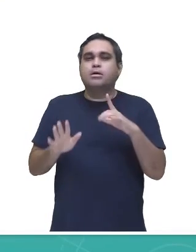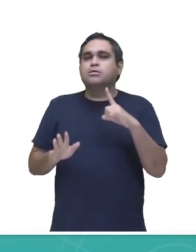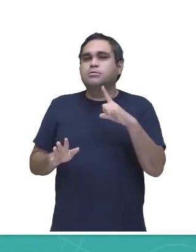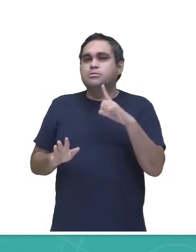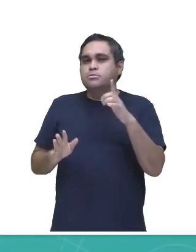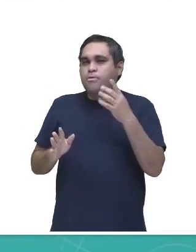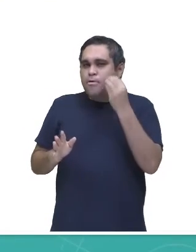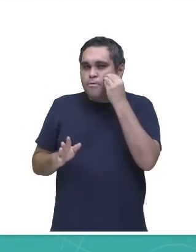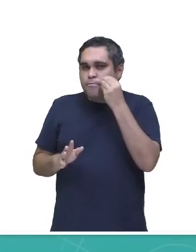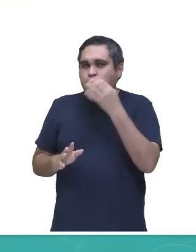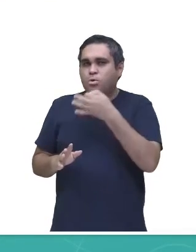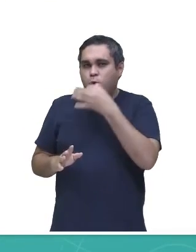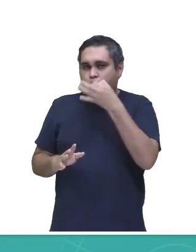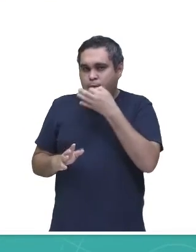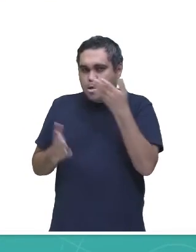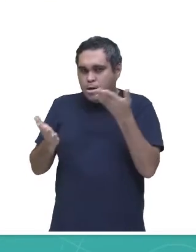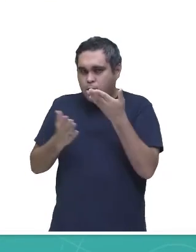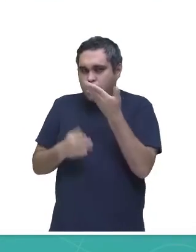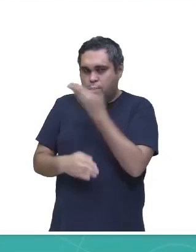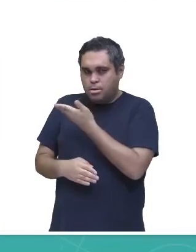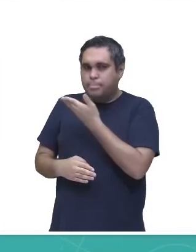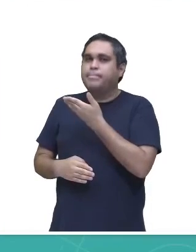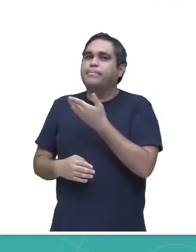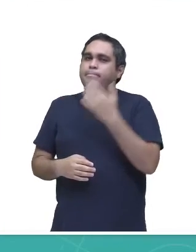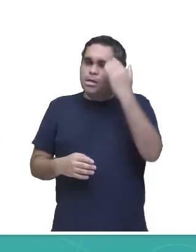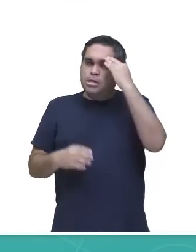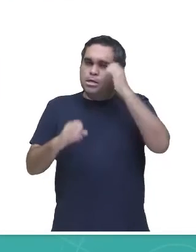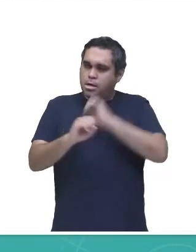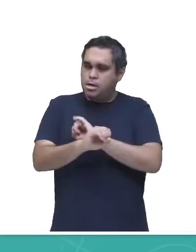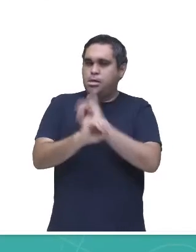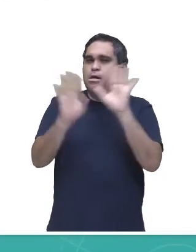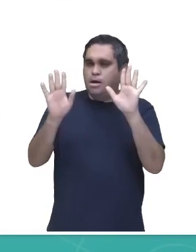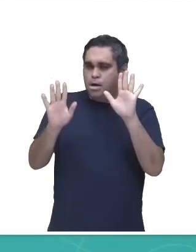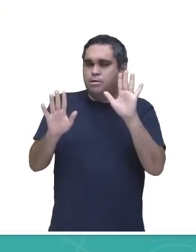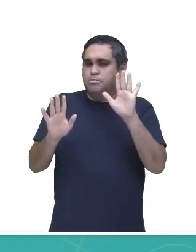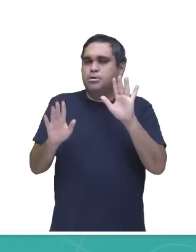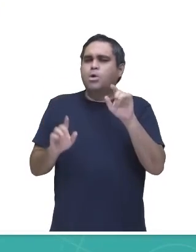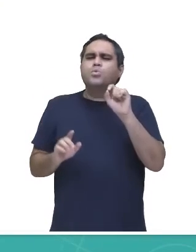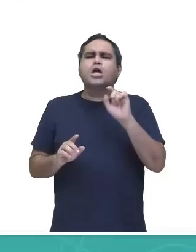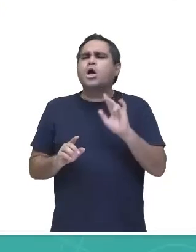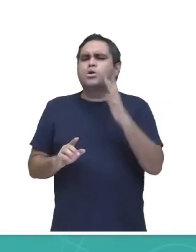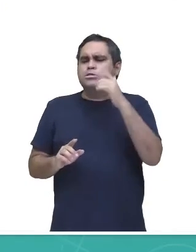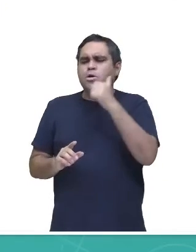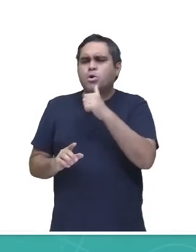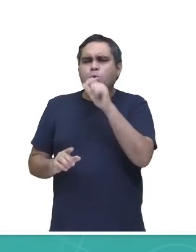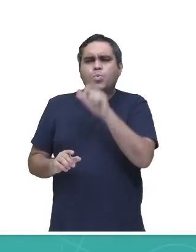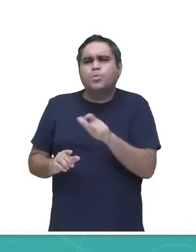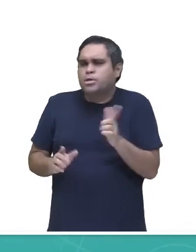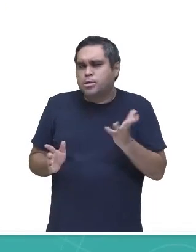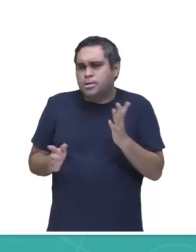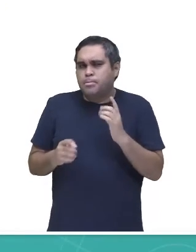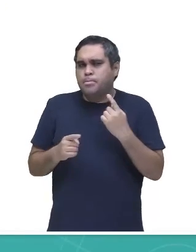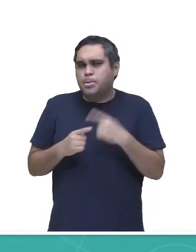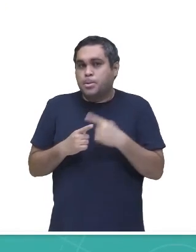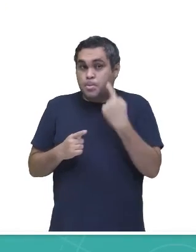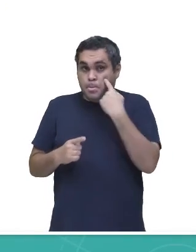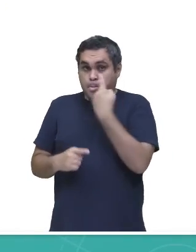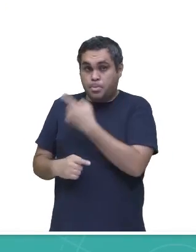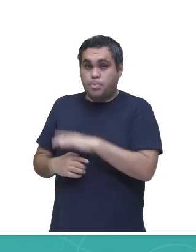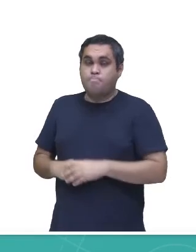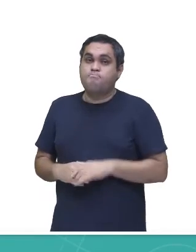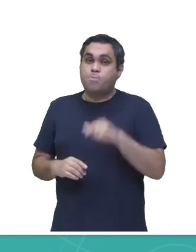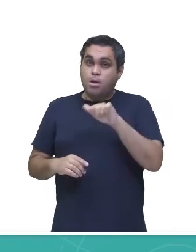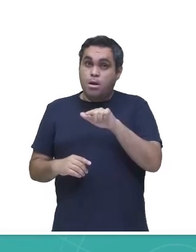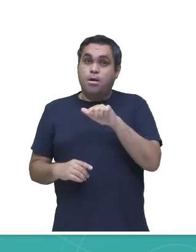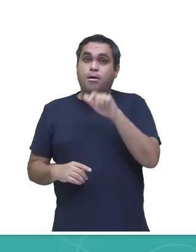vocês, a resposta da nossa questão 2, para a gente entender melhor o que aconteceu com a irmã do Júnior. Olha aí. A irmã de Júnior